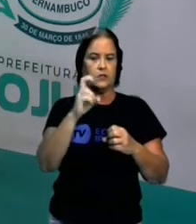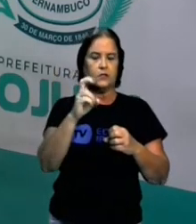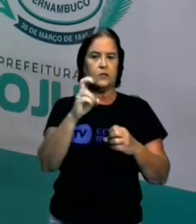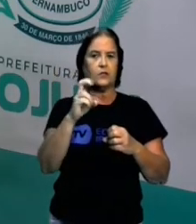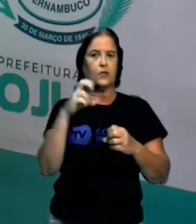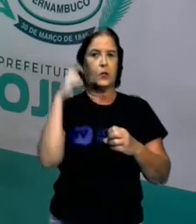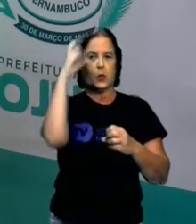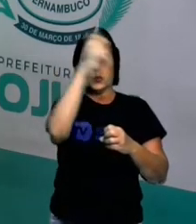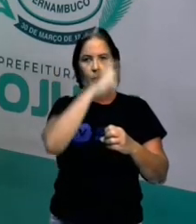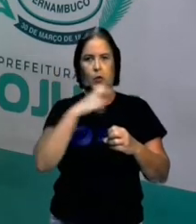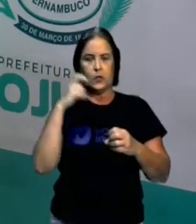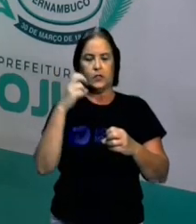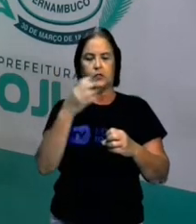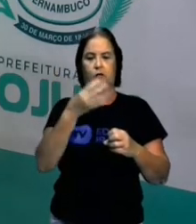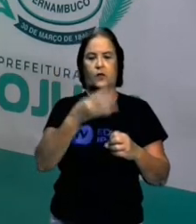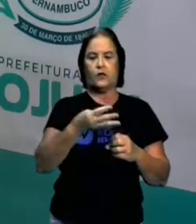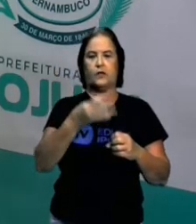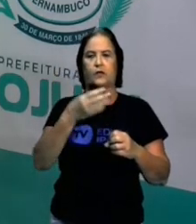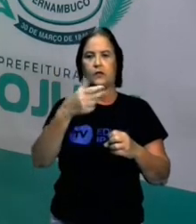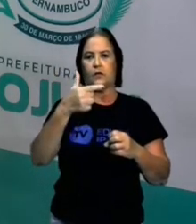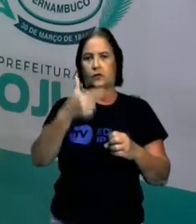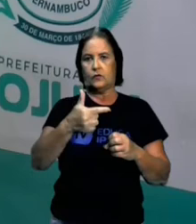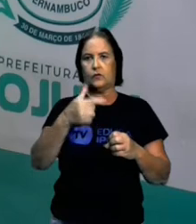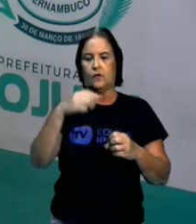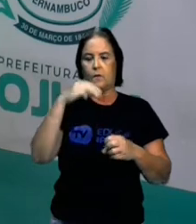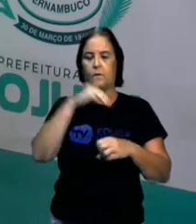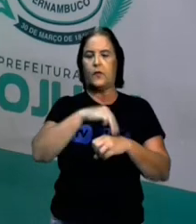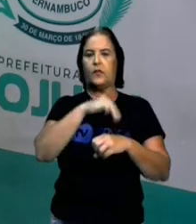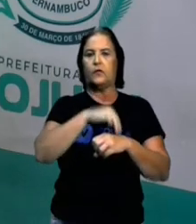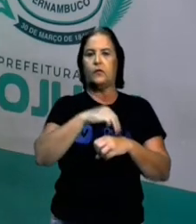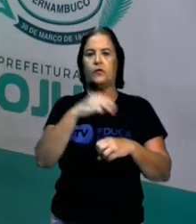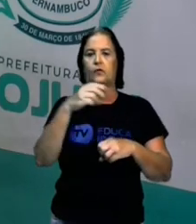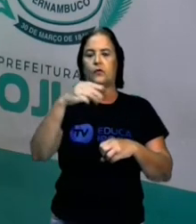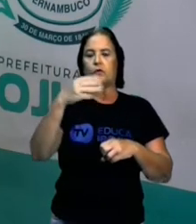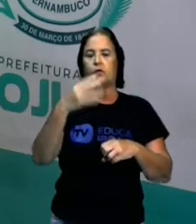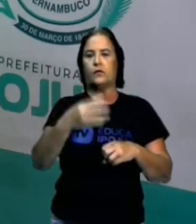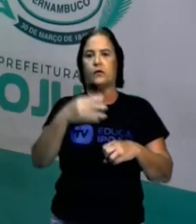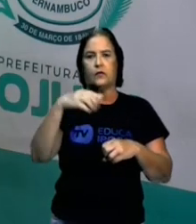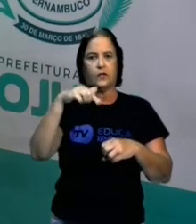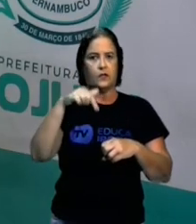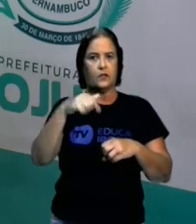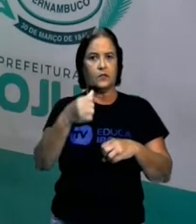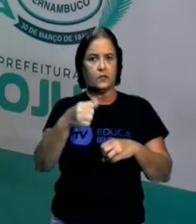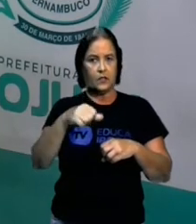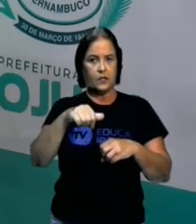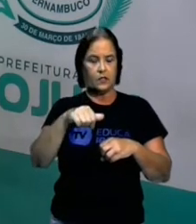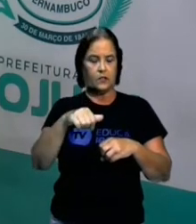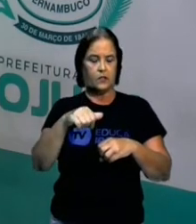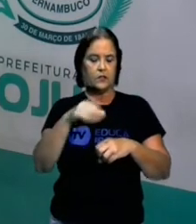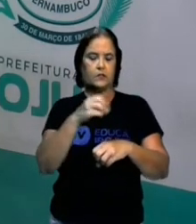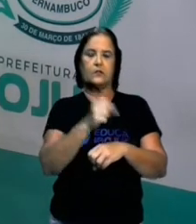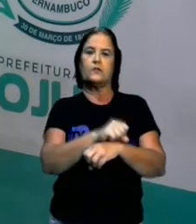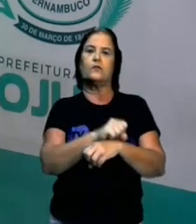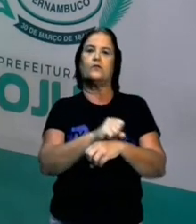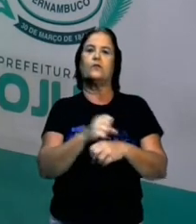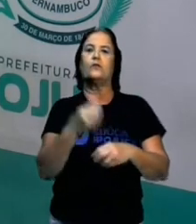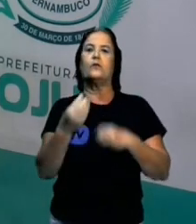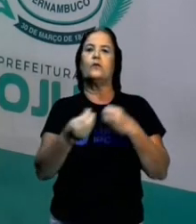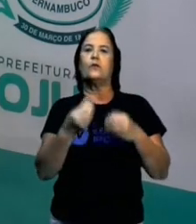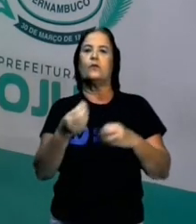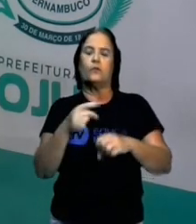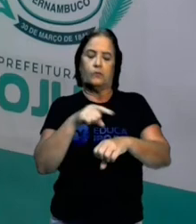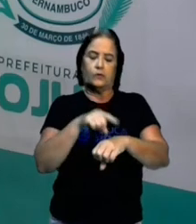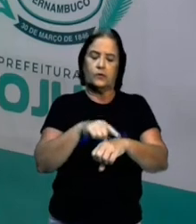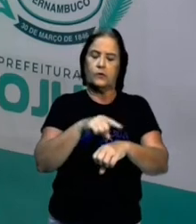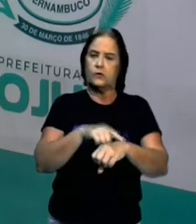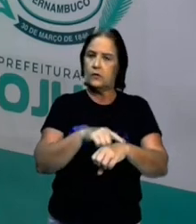48 minutos e 47 segundos, o que como unidade de medida de tempo,